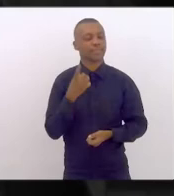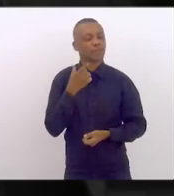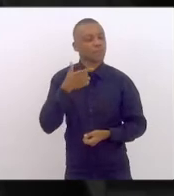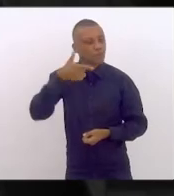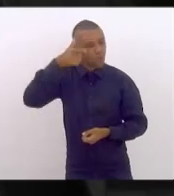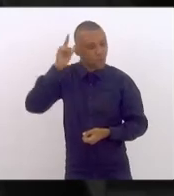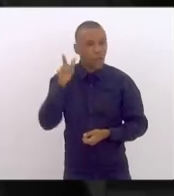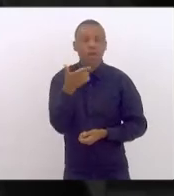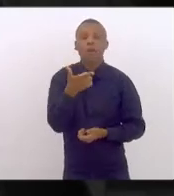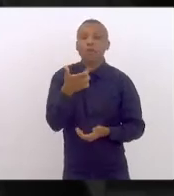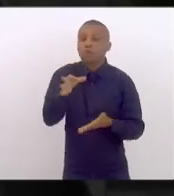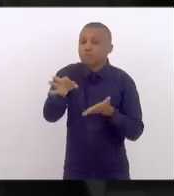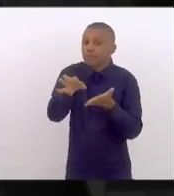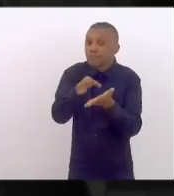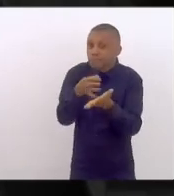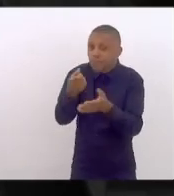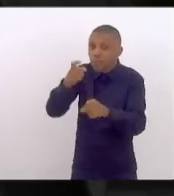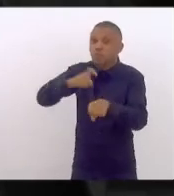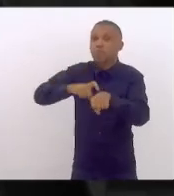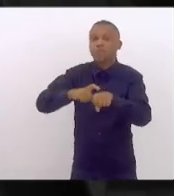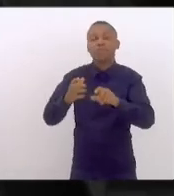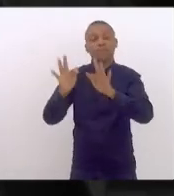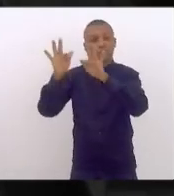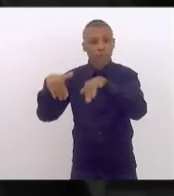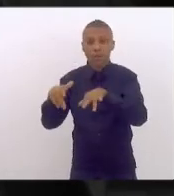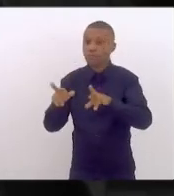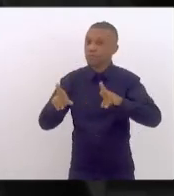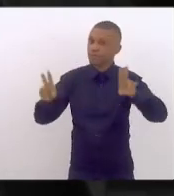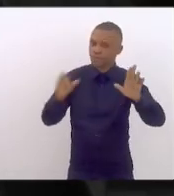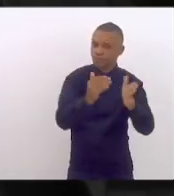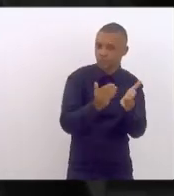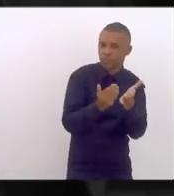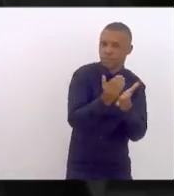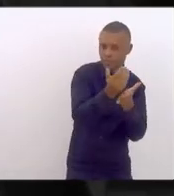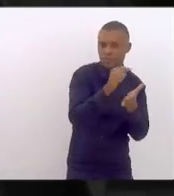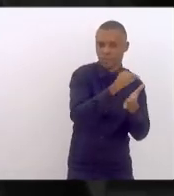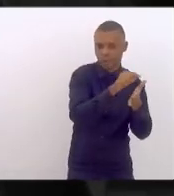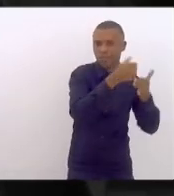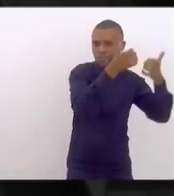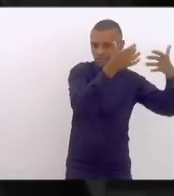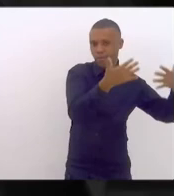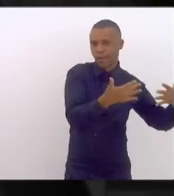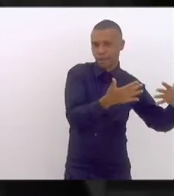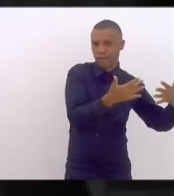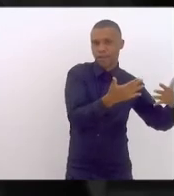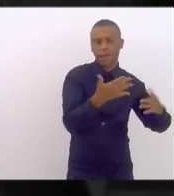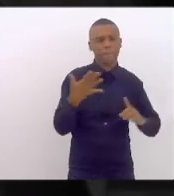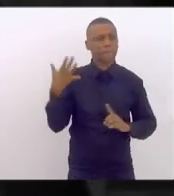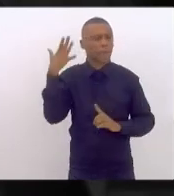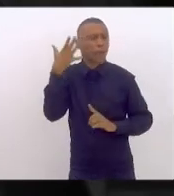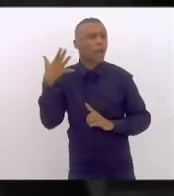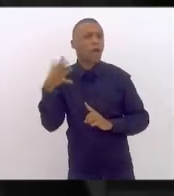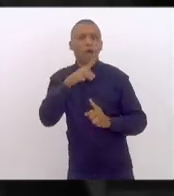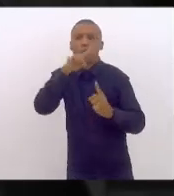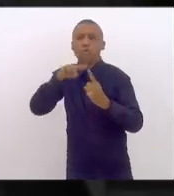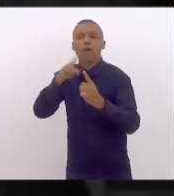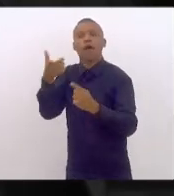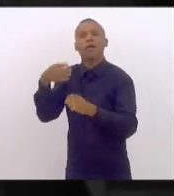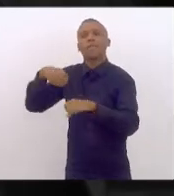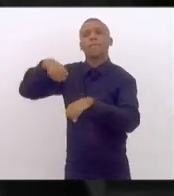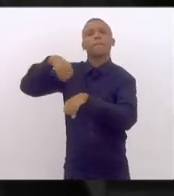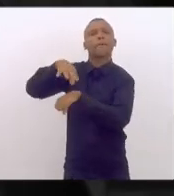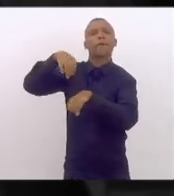no expediente final Diferentemente do que fiz do expediente Inicial mas agora é para também compartilhar algumas